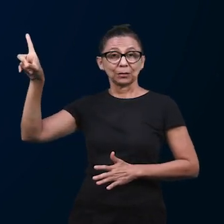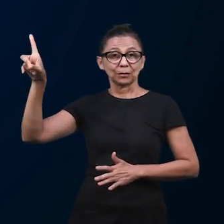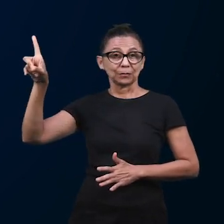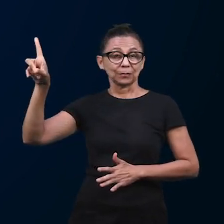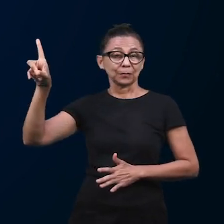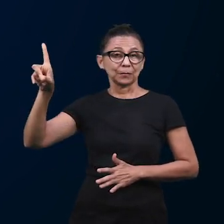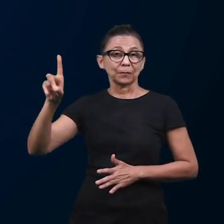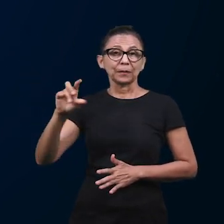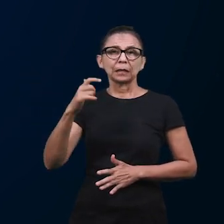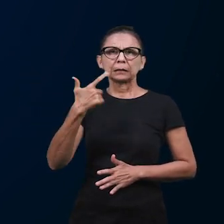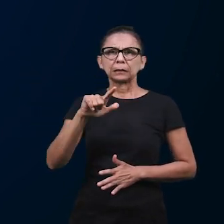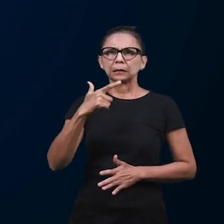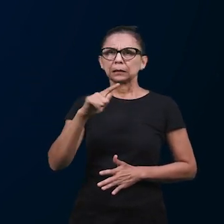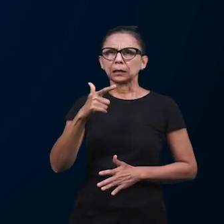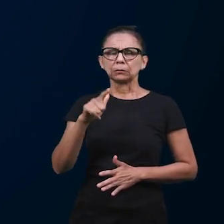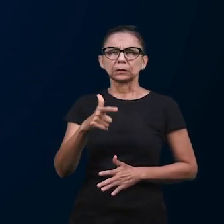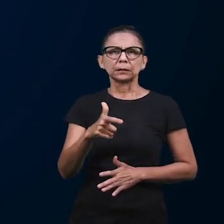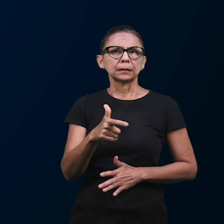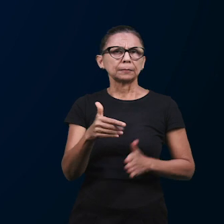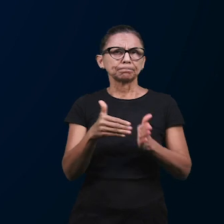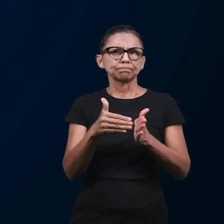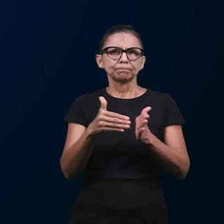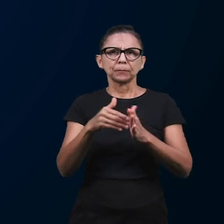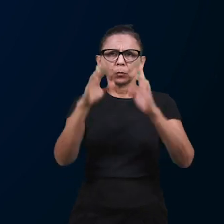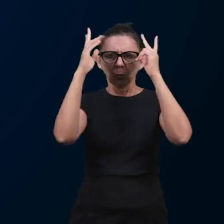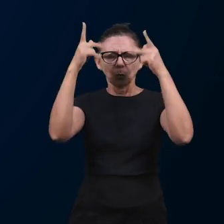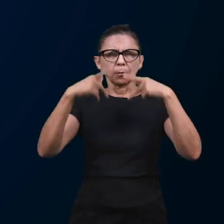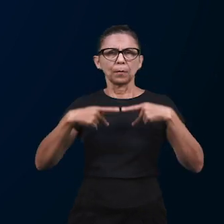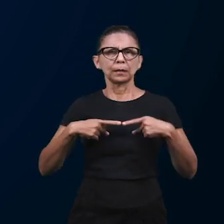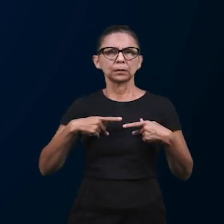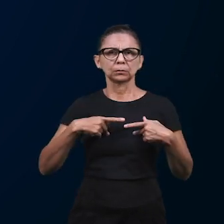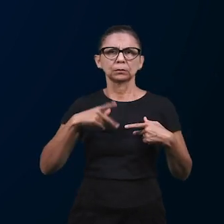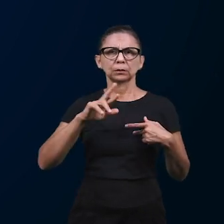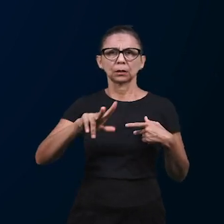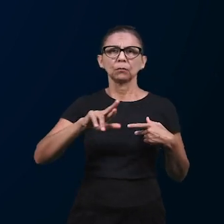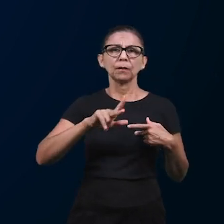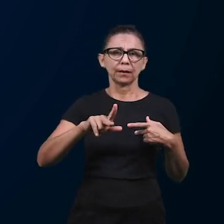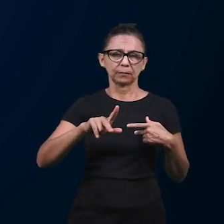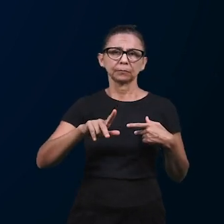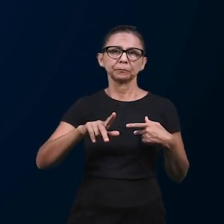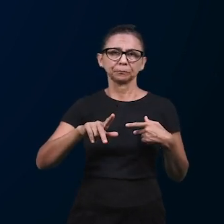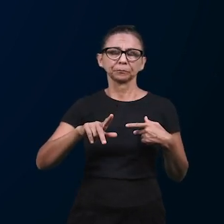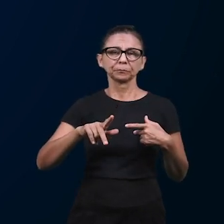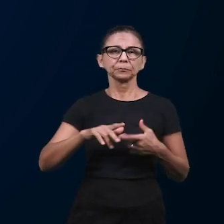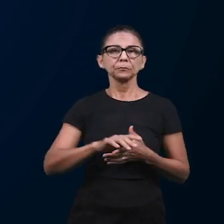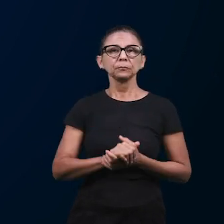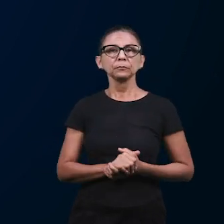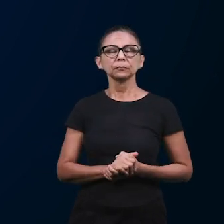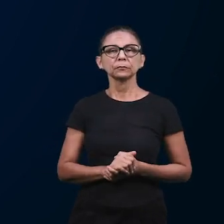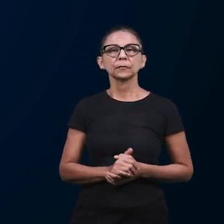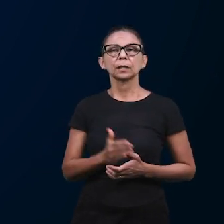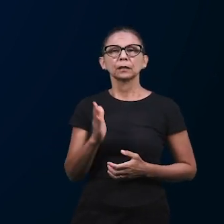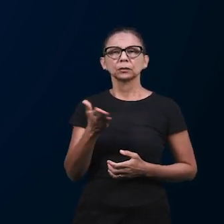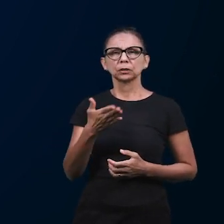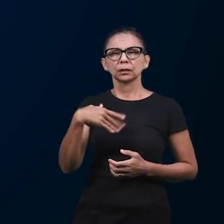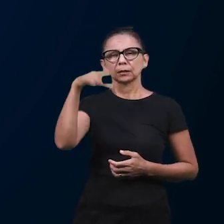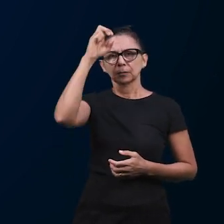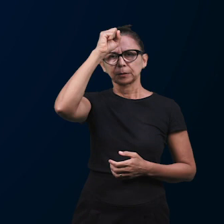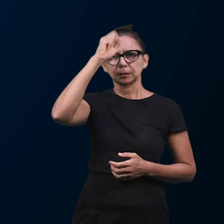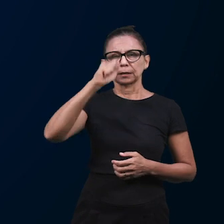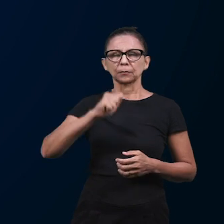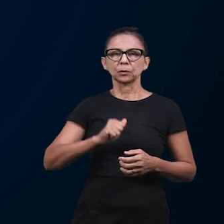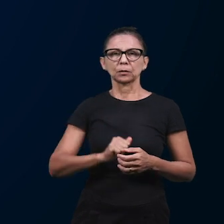interferência humana. O Senhor nos revelou há alguns anos um ensino maravilhoso sobre salvação como